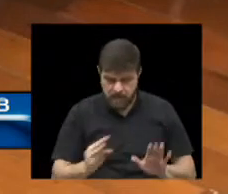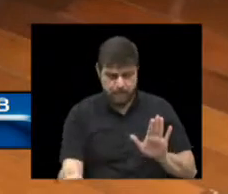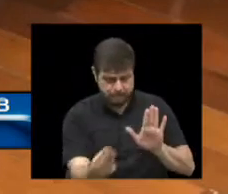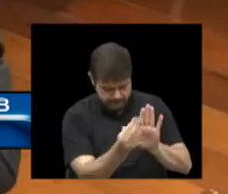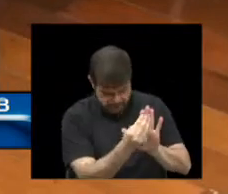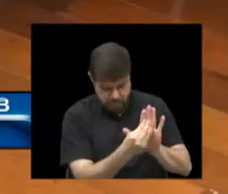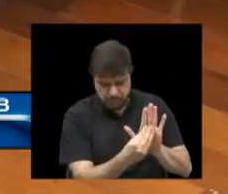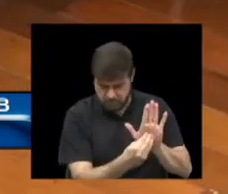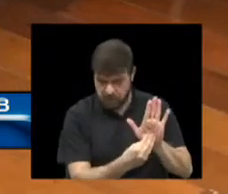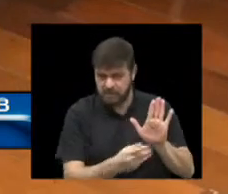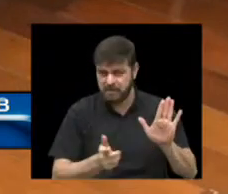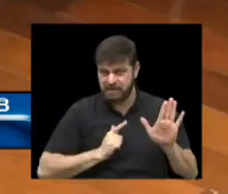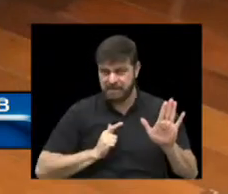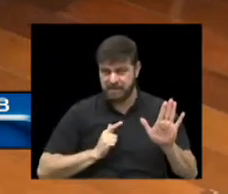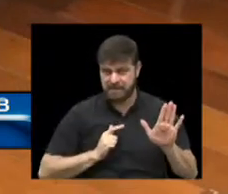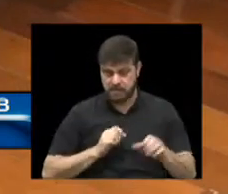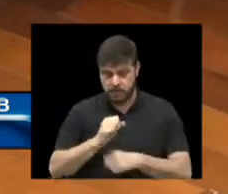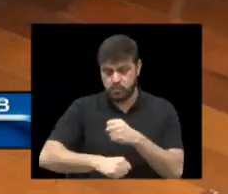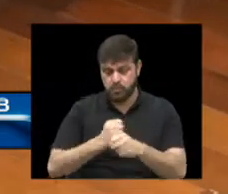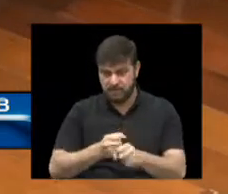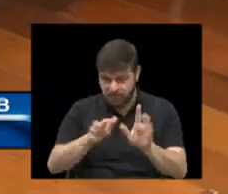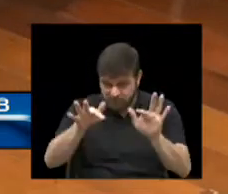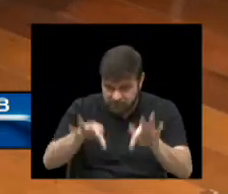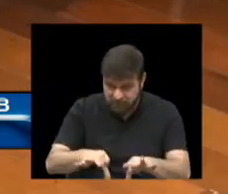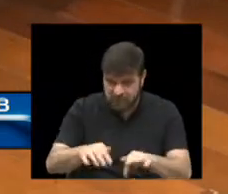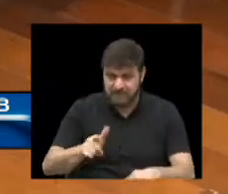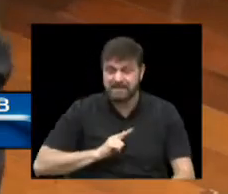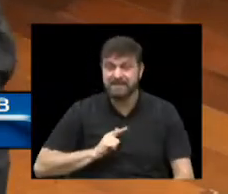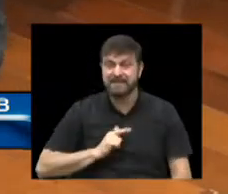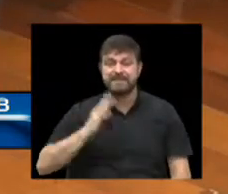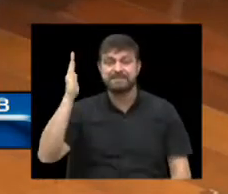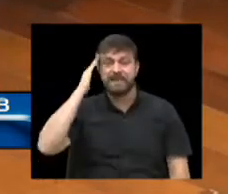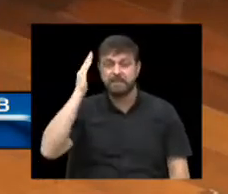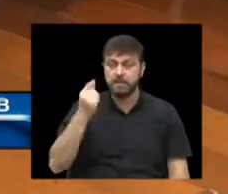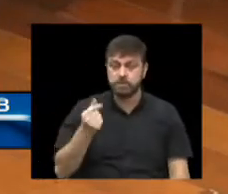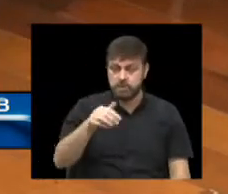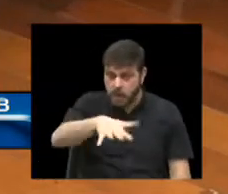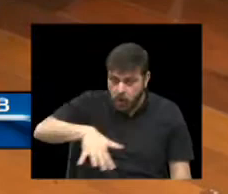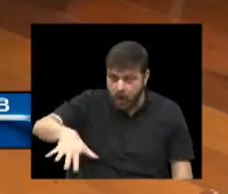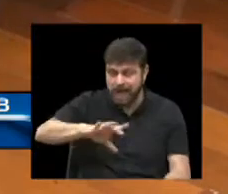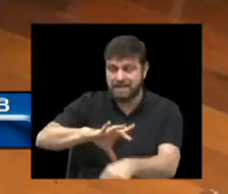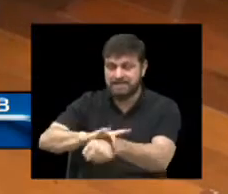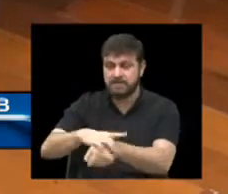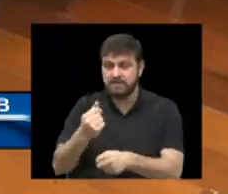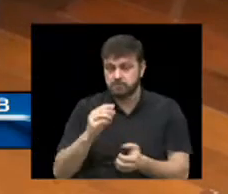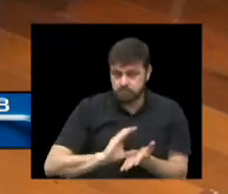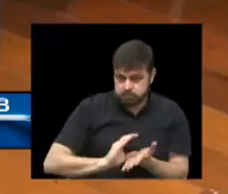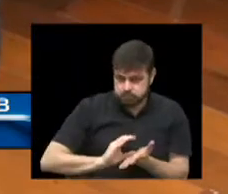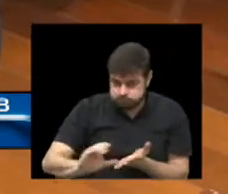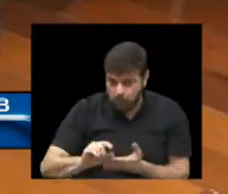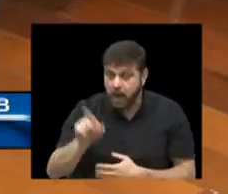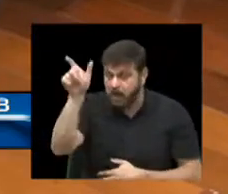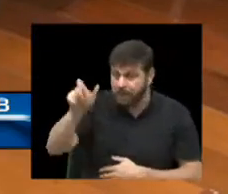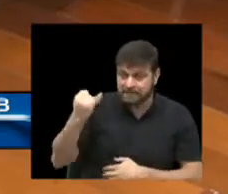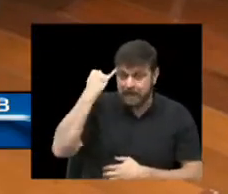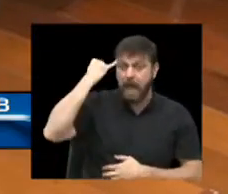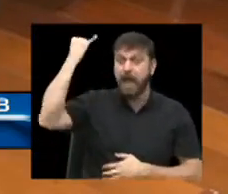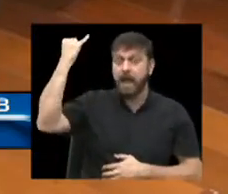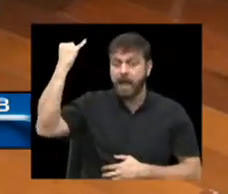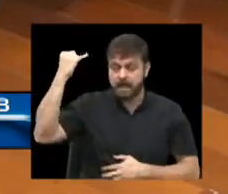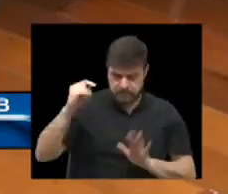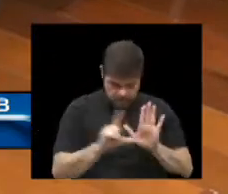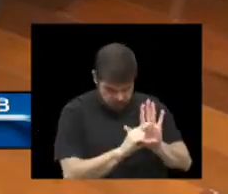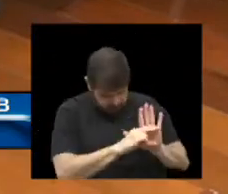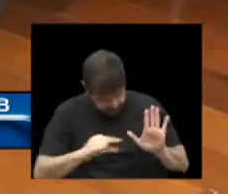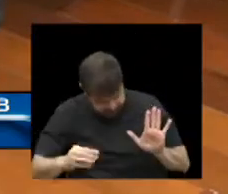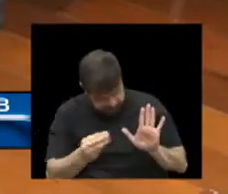de diretrizes. No final do ano, por ocasião da lei orçamentária, daí Vossa Excelência apresenta, na oportunidade,